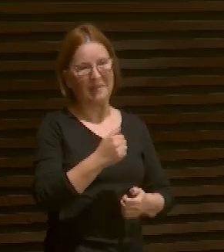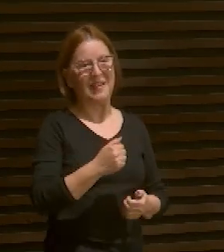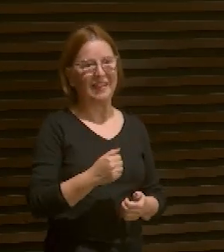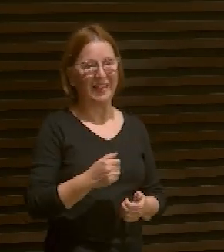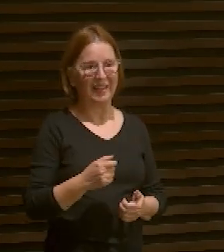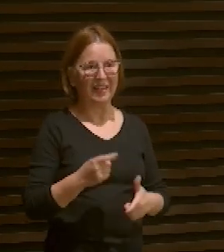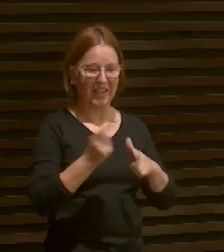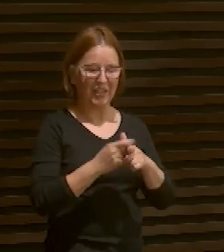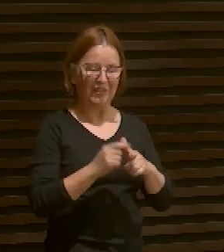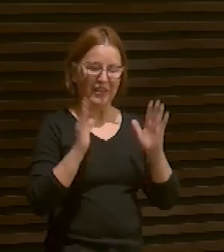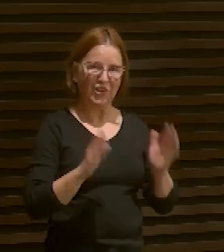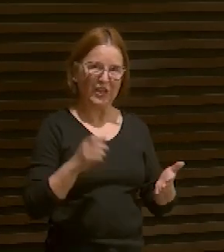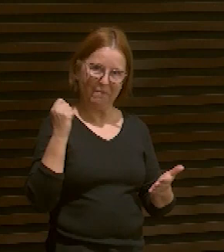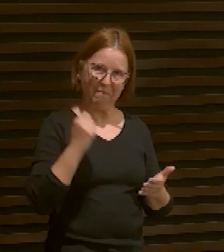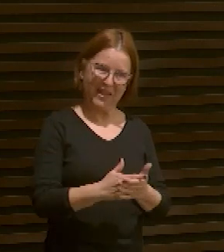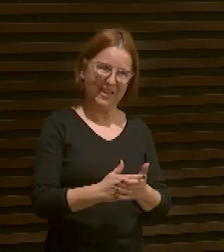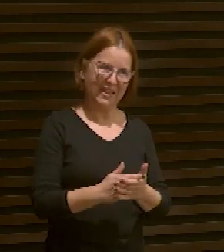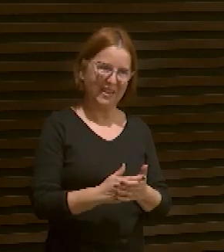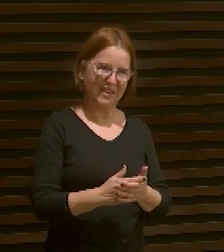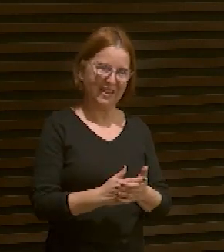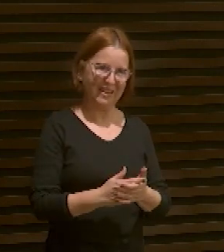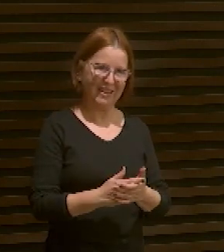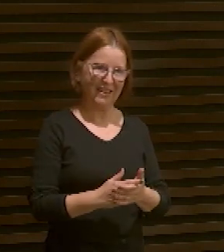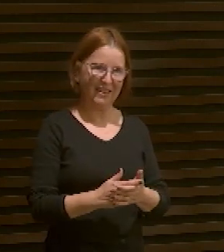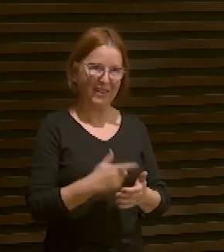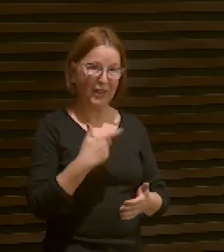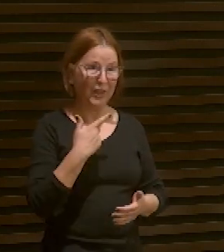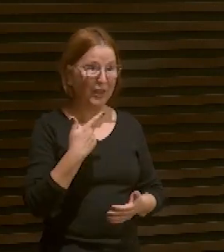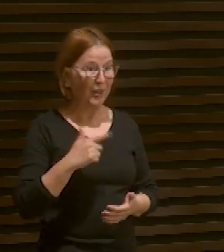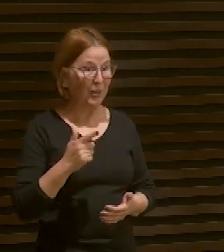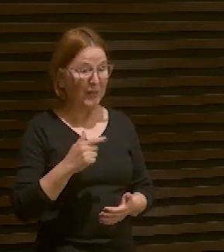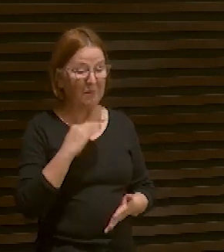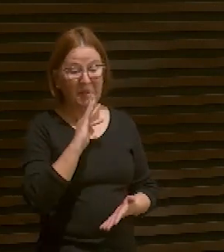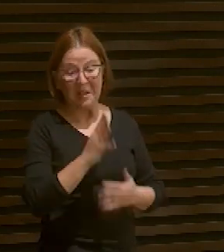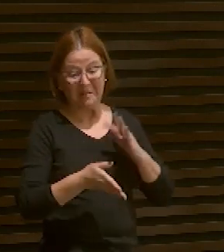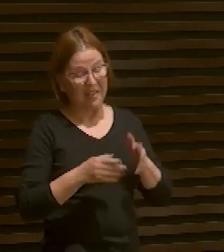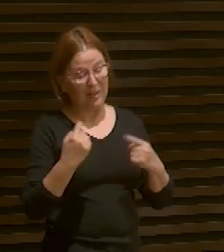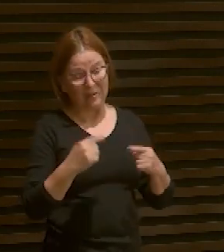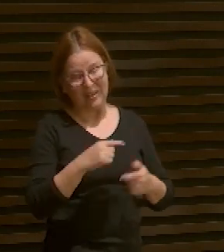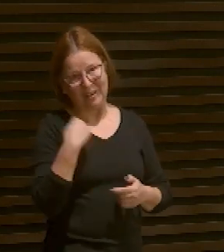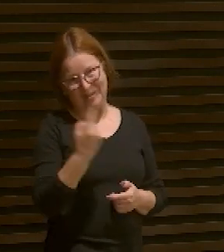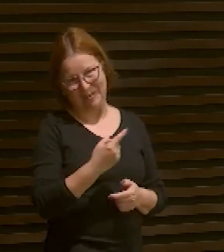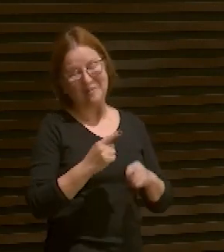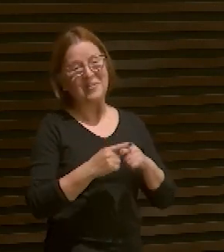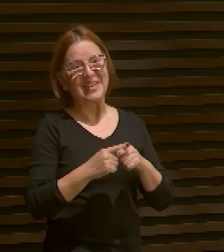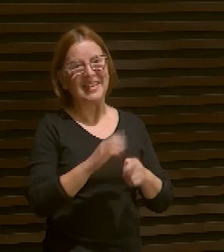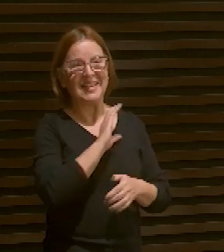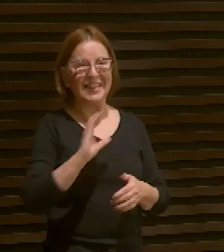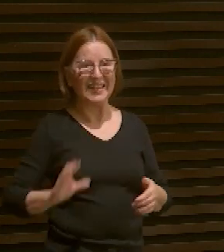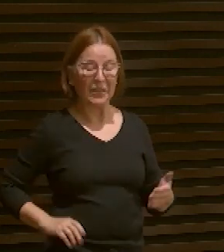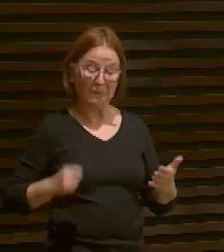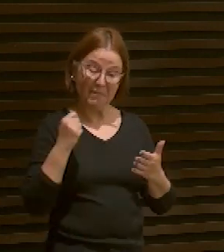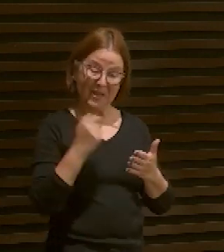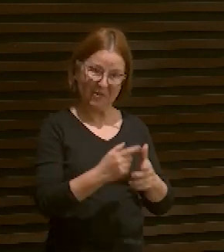paga. Nós não temos mais nenhuma acusação contra nós, porque a conta já foi paga por Cristo Jesus.